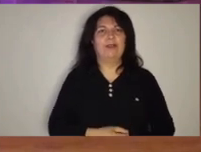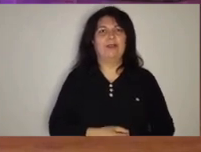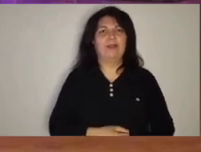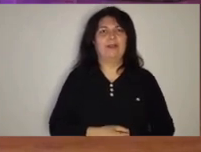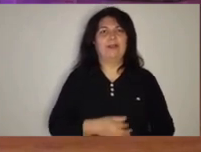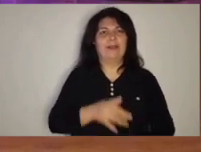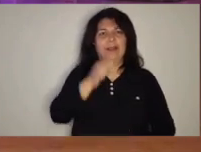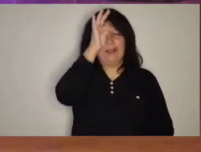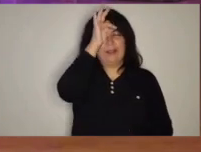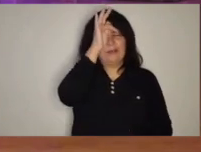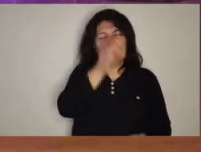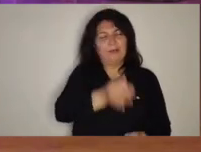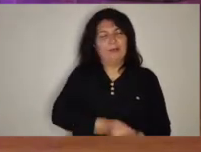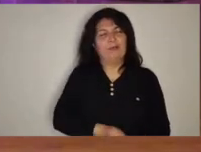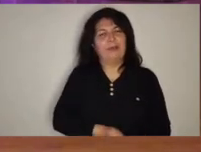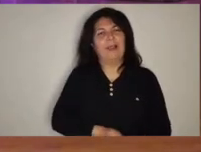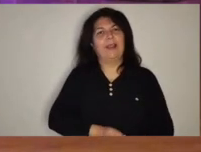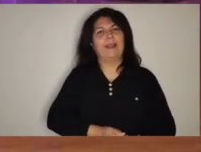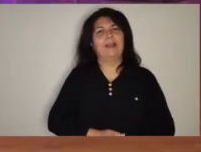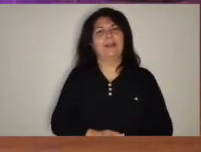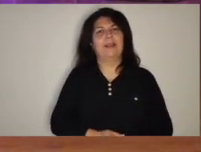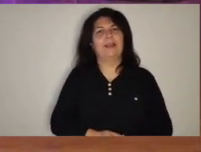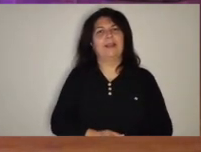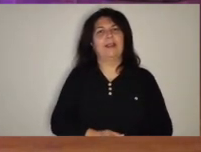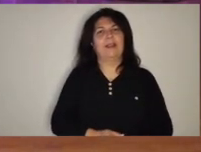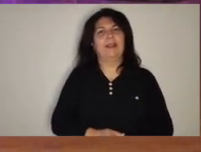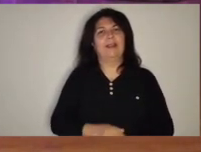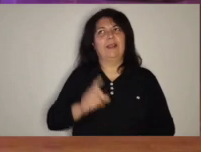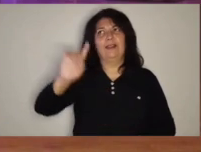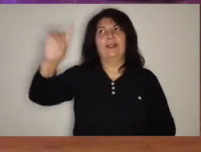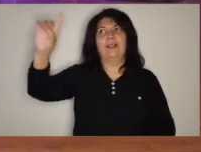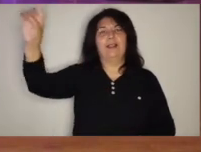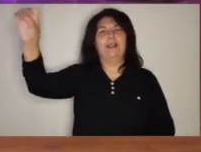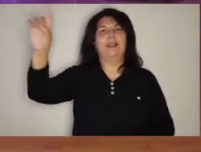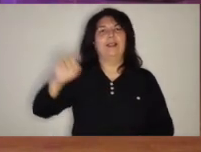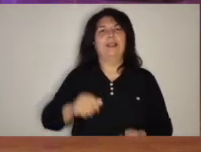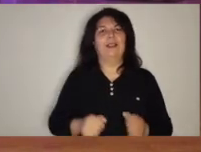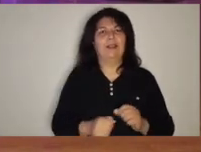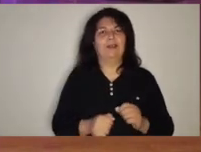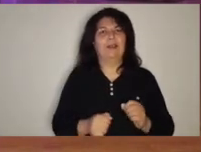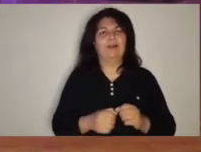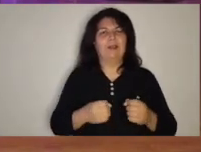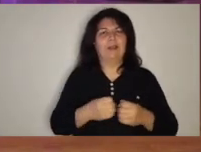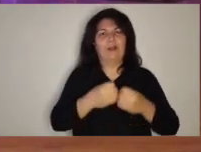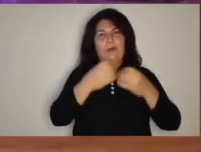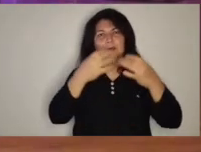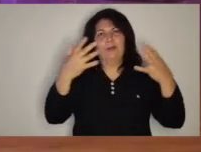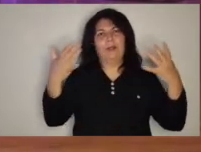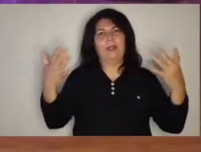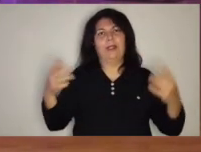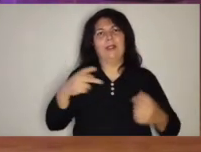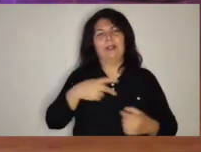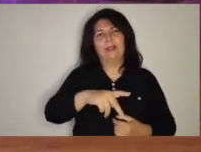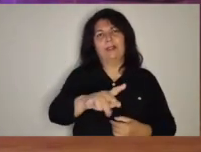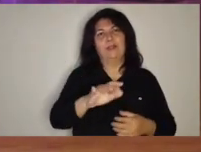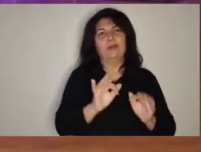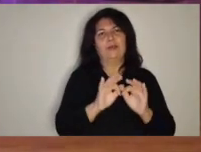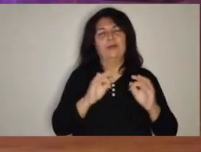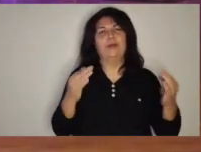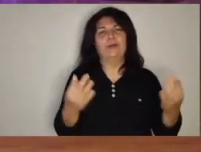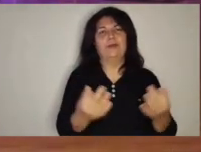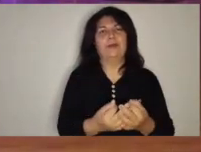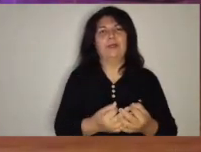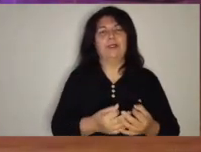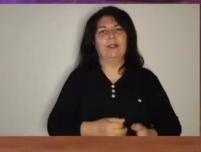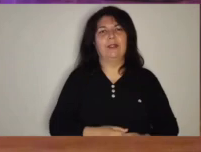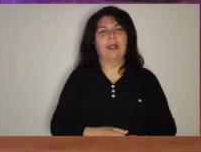Deus continua agindo. Tenha fé que o Senhor vai fazer um milagre na sua